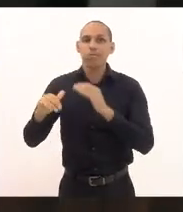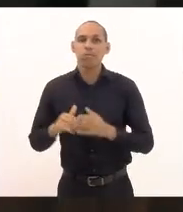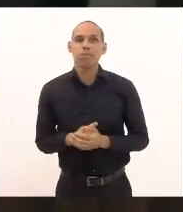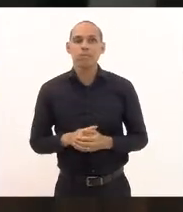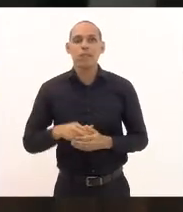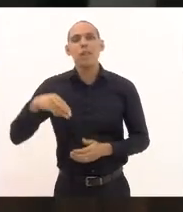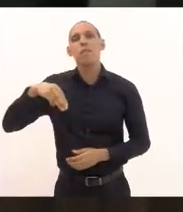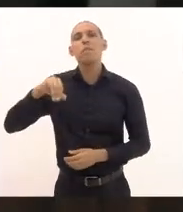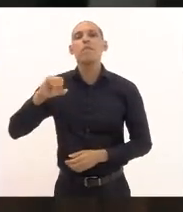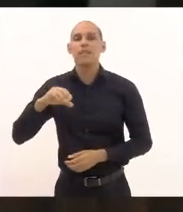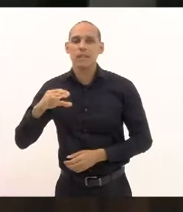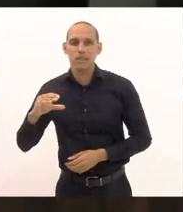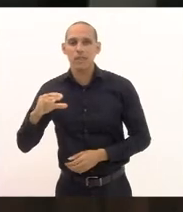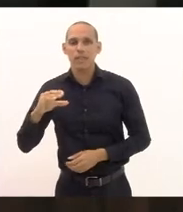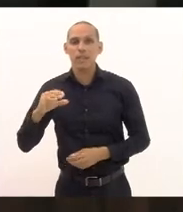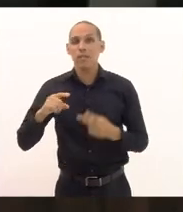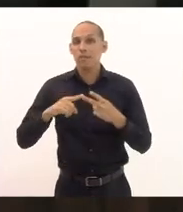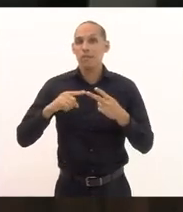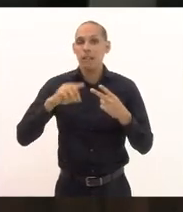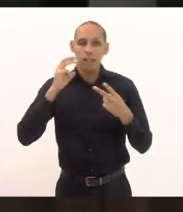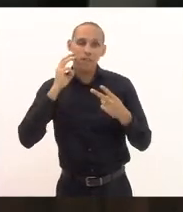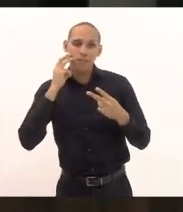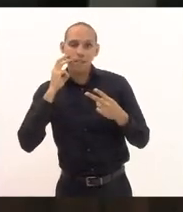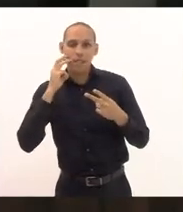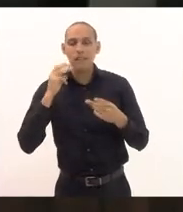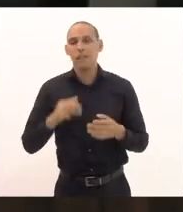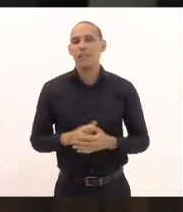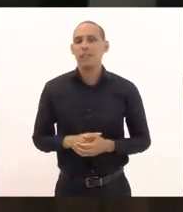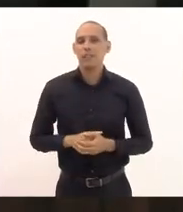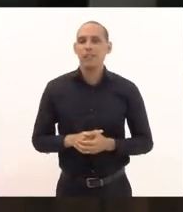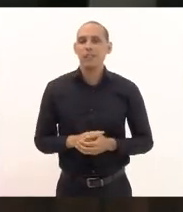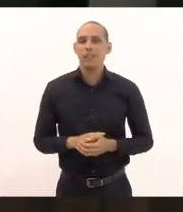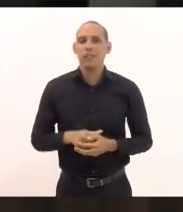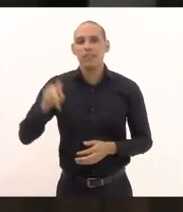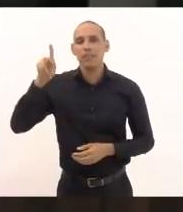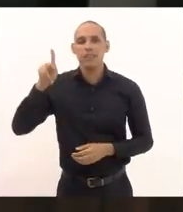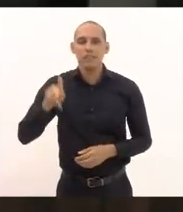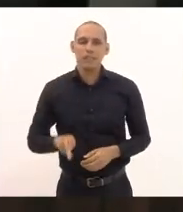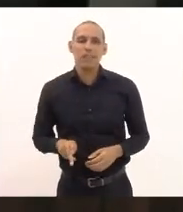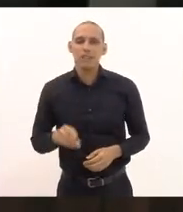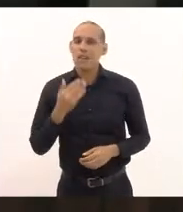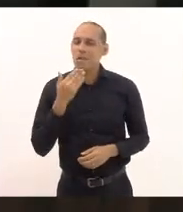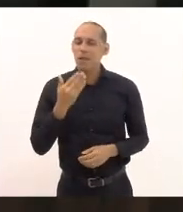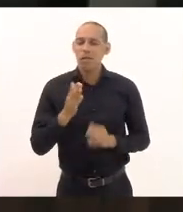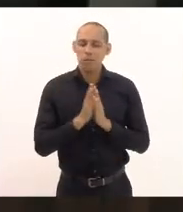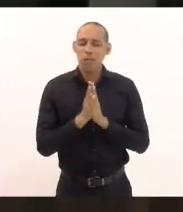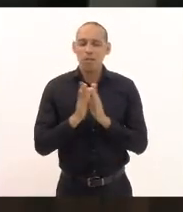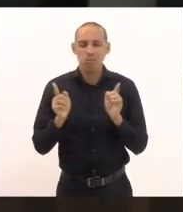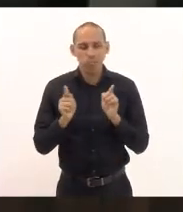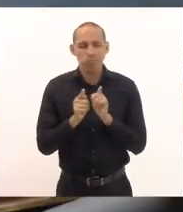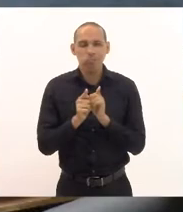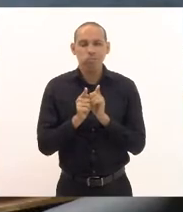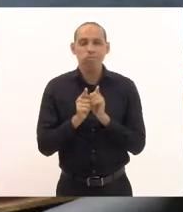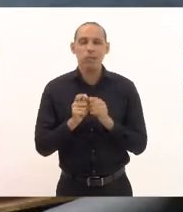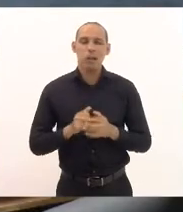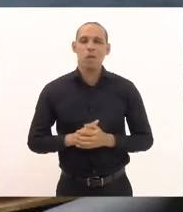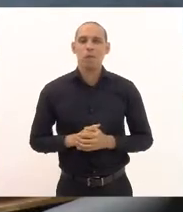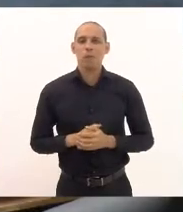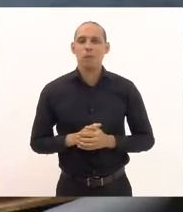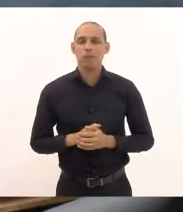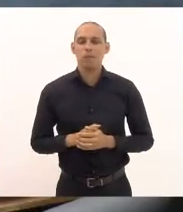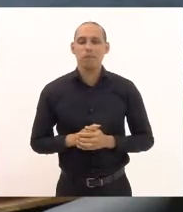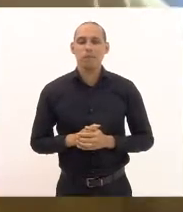Carlos Mink, depois, em seguida, deputado Valdeck. A presidência pede que a gente possa ser breve os encaminhamentos, por favor.